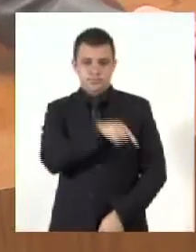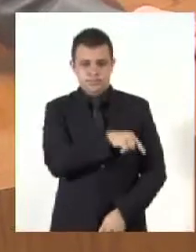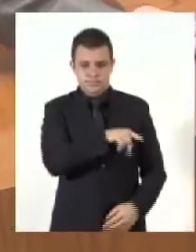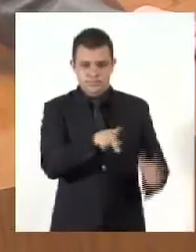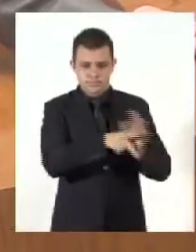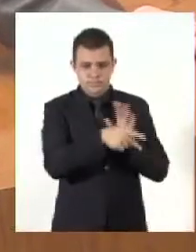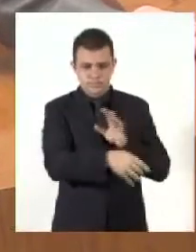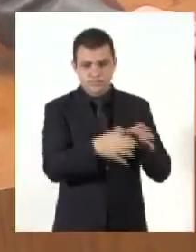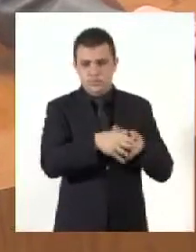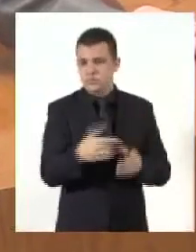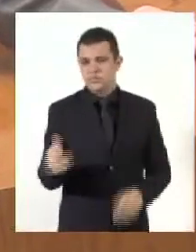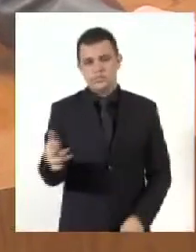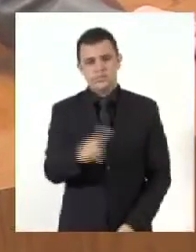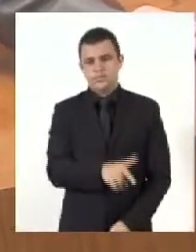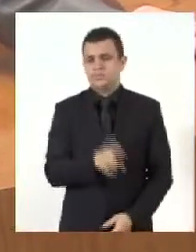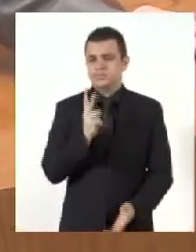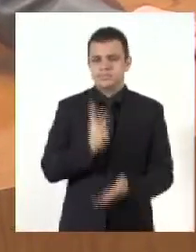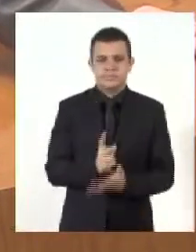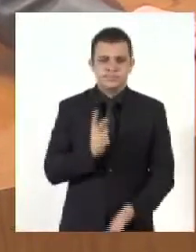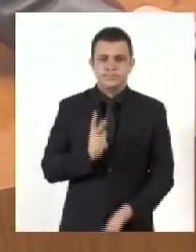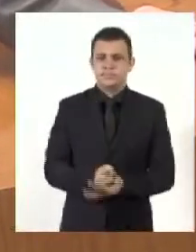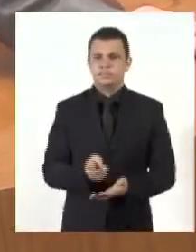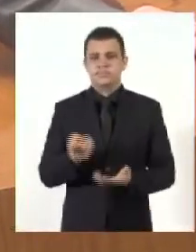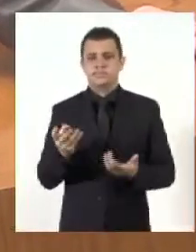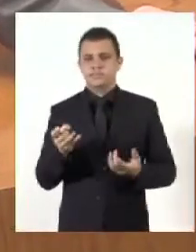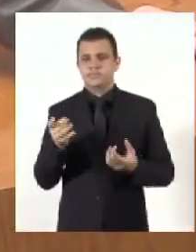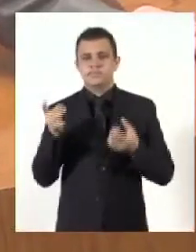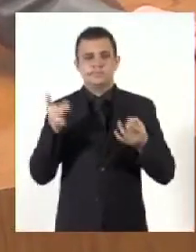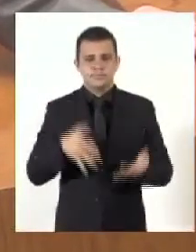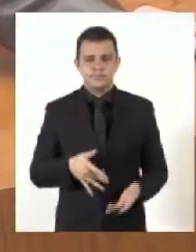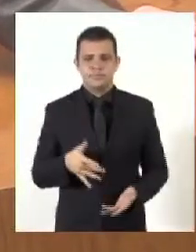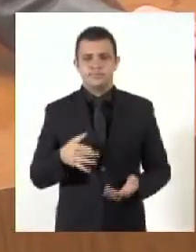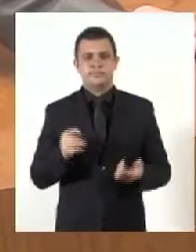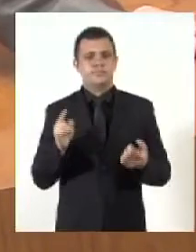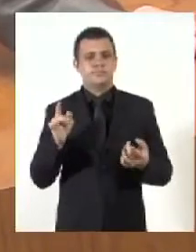dizer que são mundos à parte estanques, com interesses distintos.